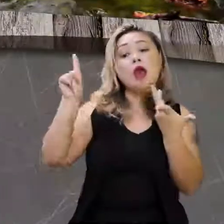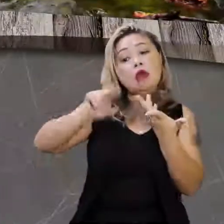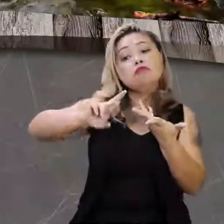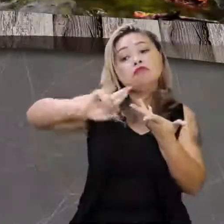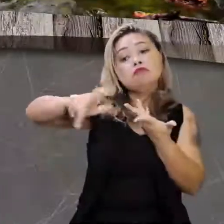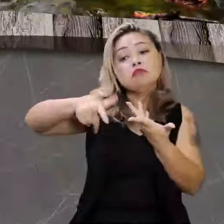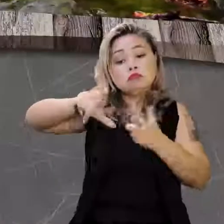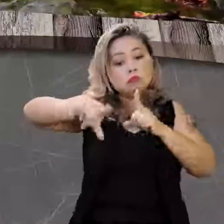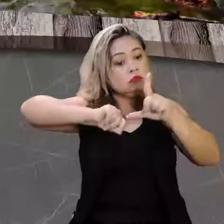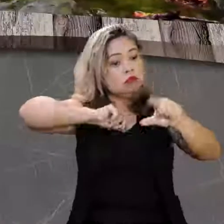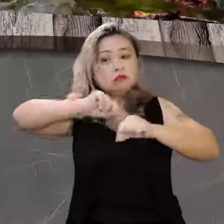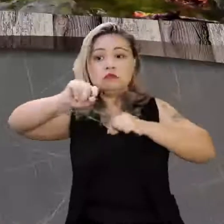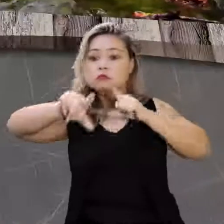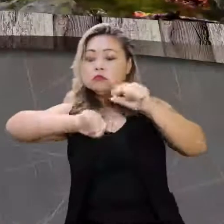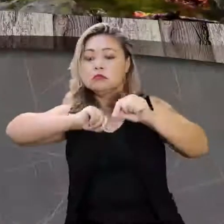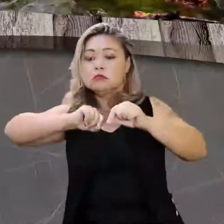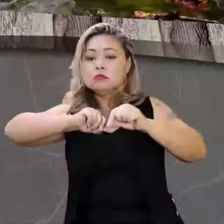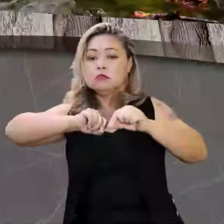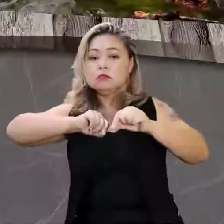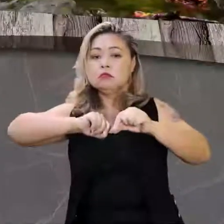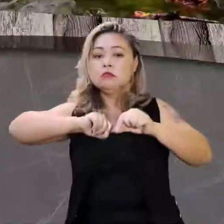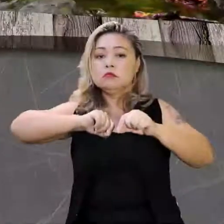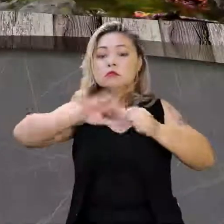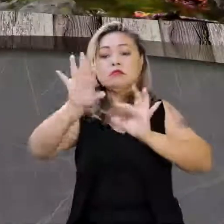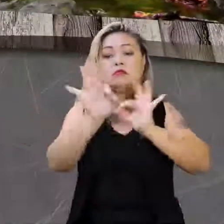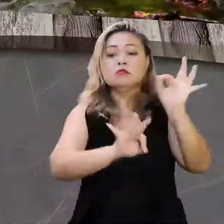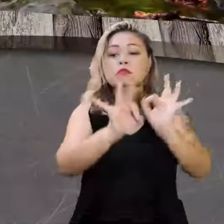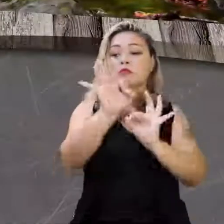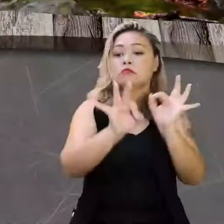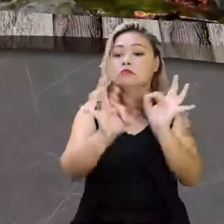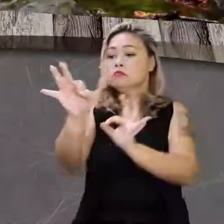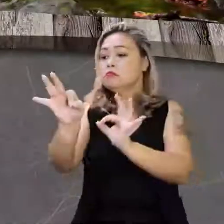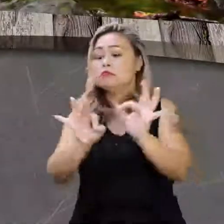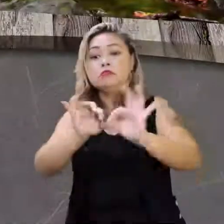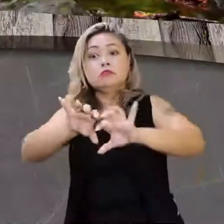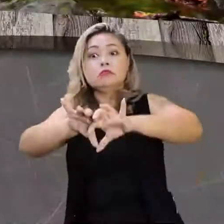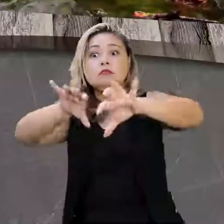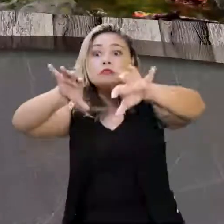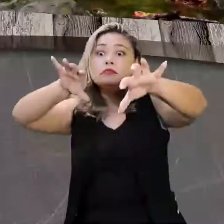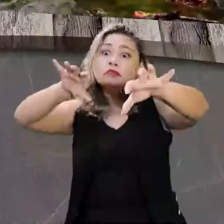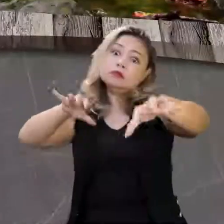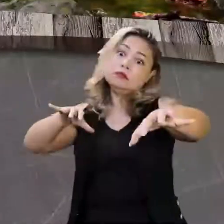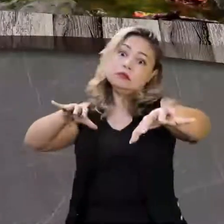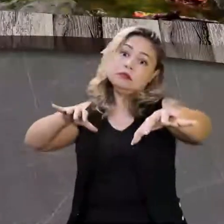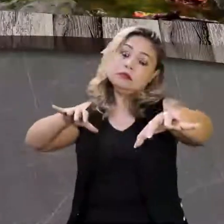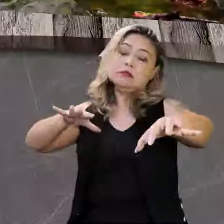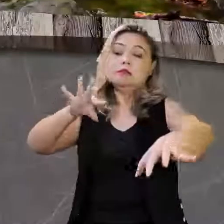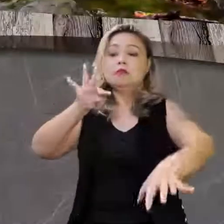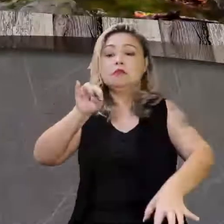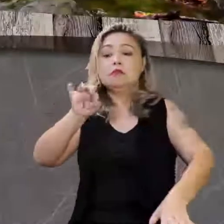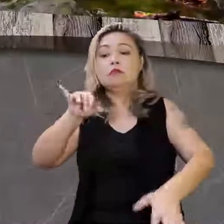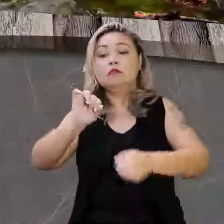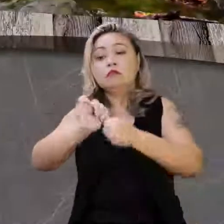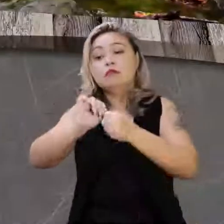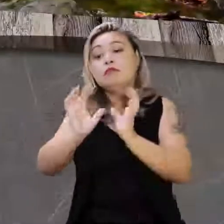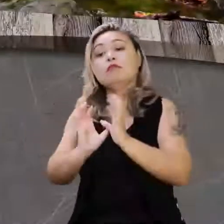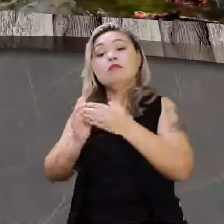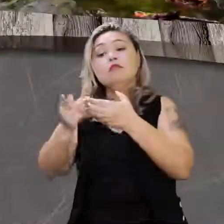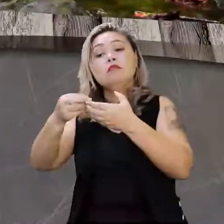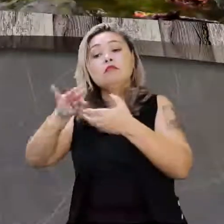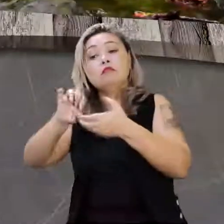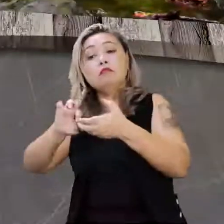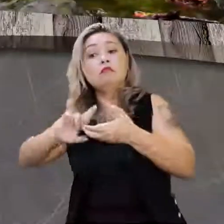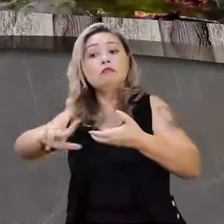diferenças foram selecionadas e aí esses organismos começaram a se tornar distintos. São tentilhões, mas espécies